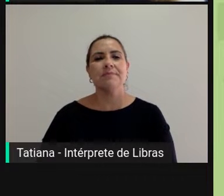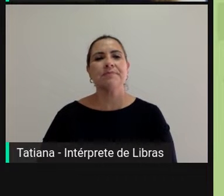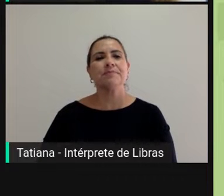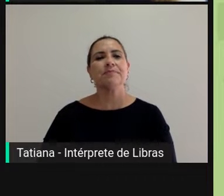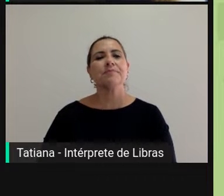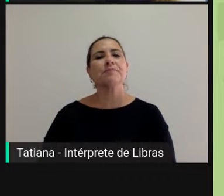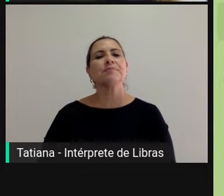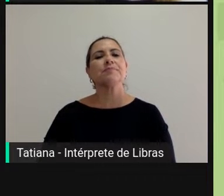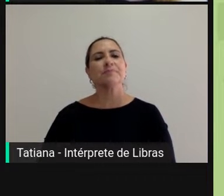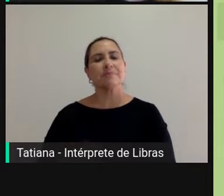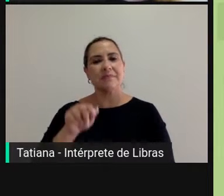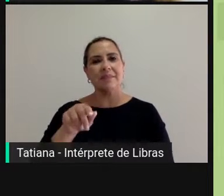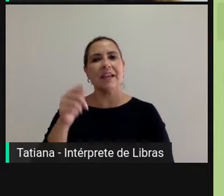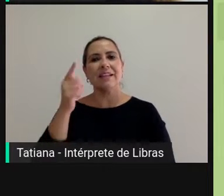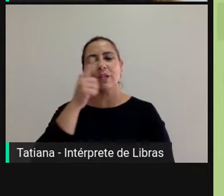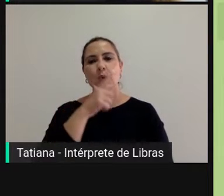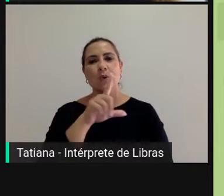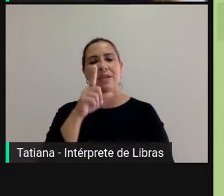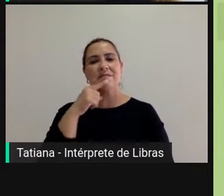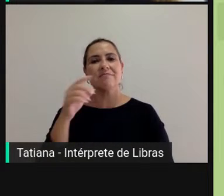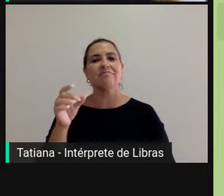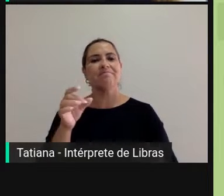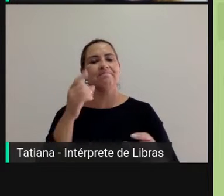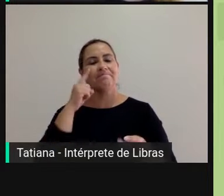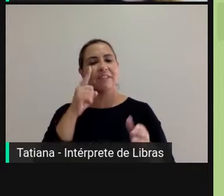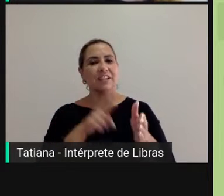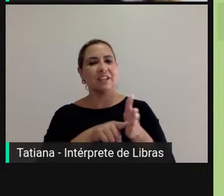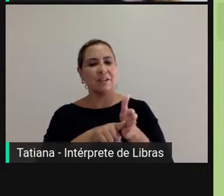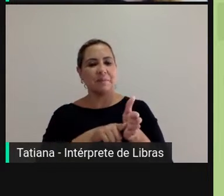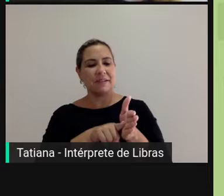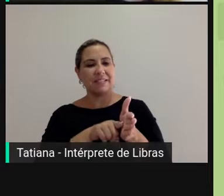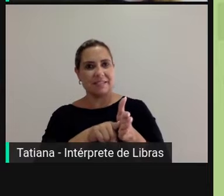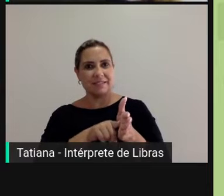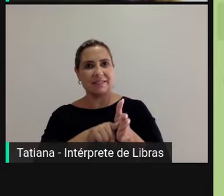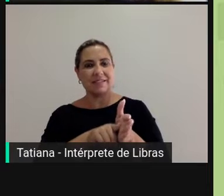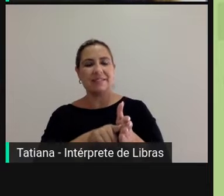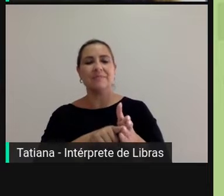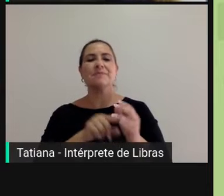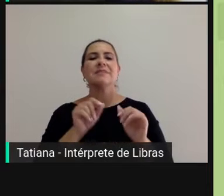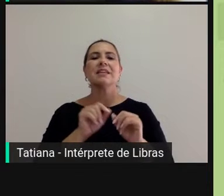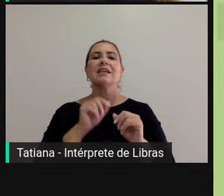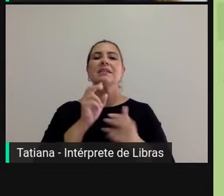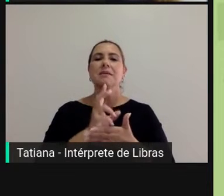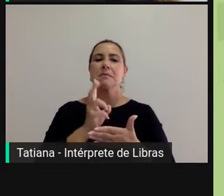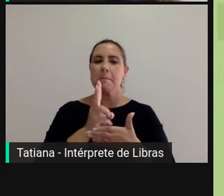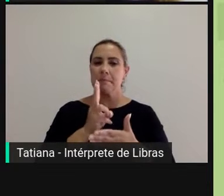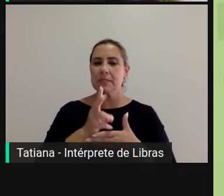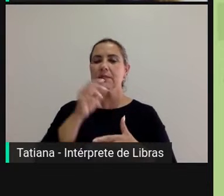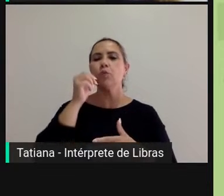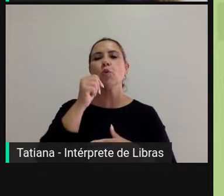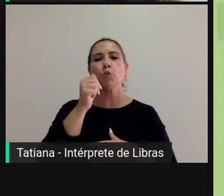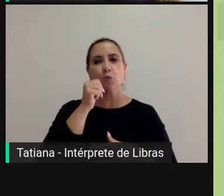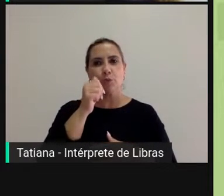basicamente a gente conseguiu concluir é que, por mais que as mulheres,